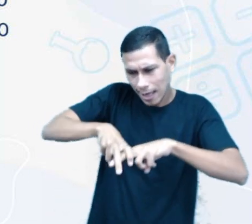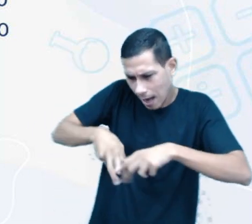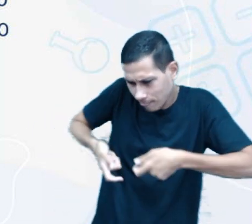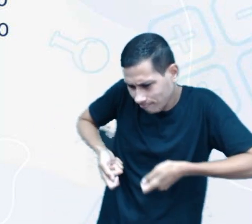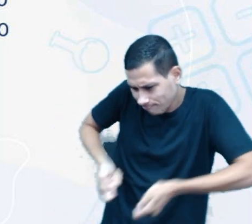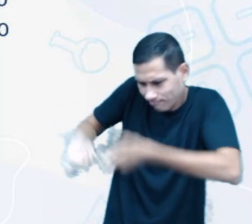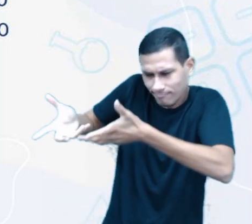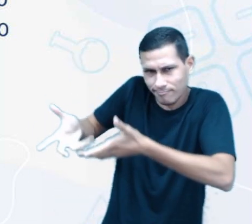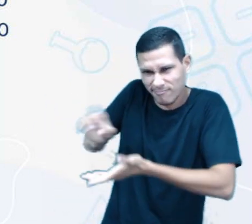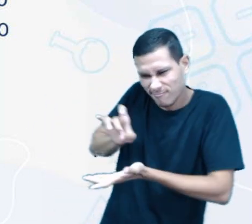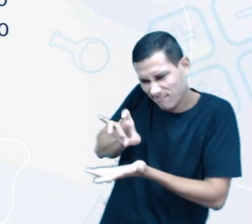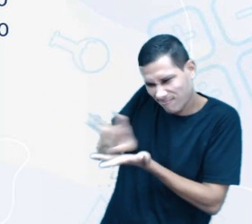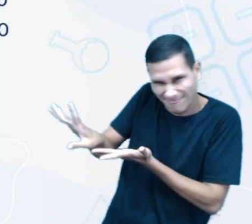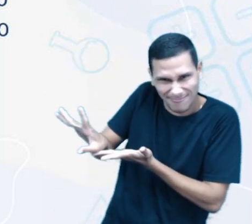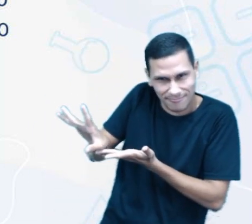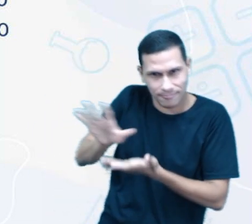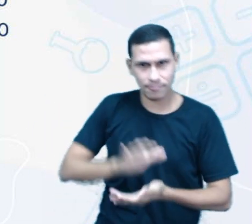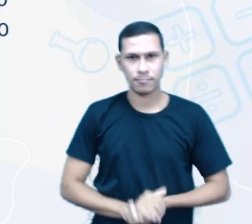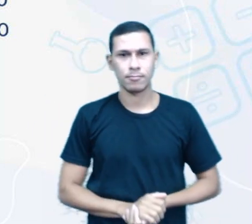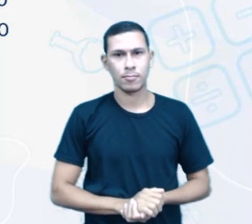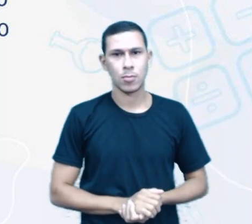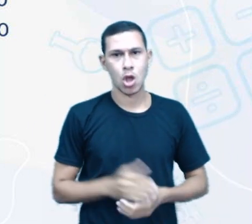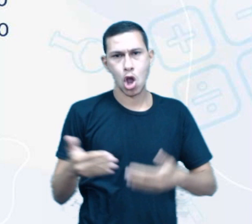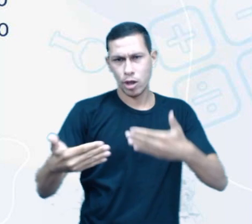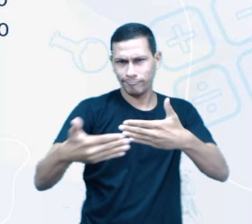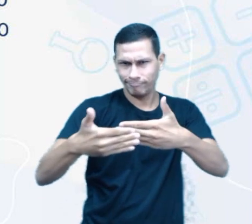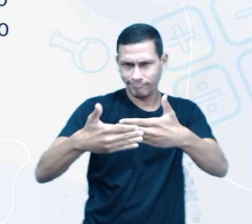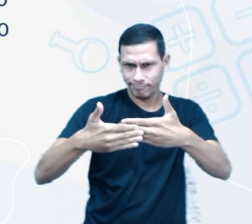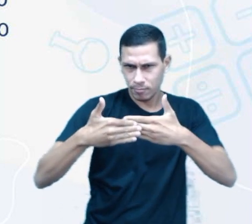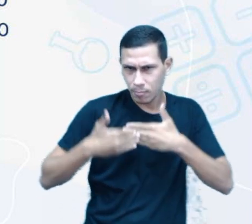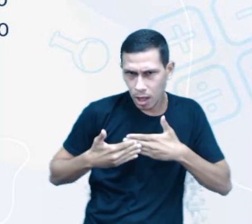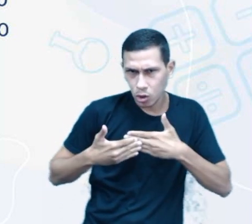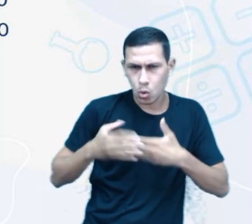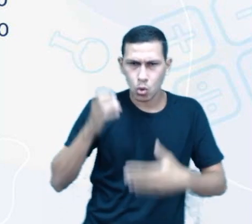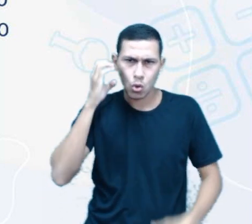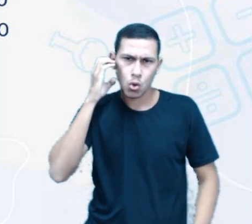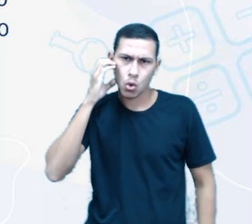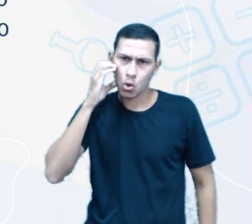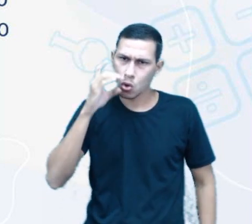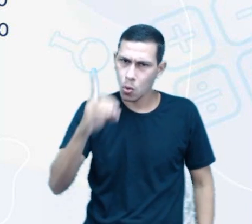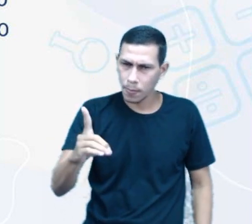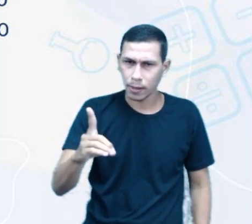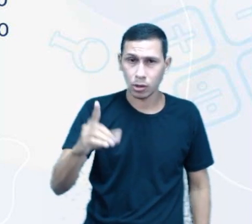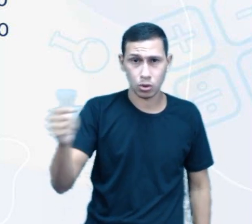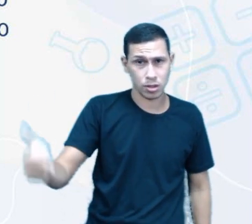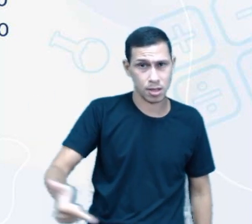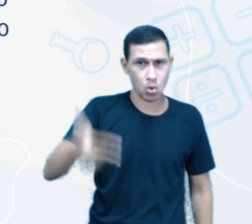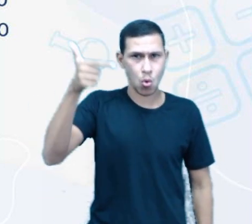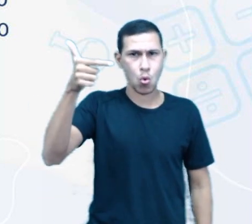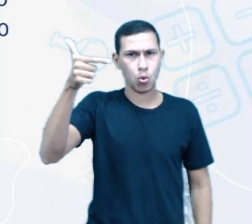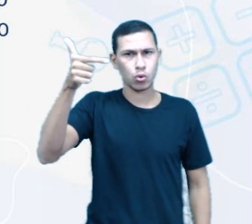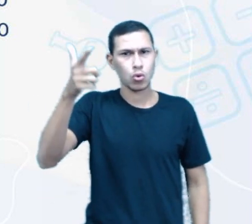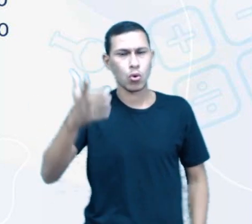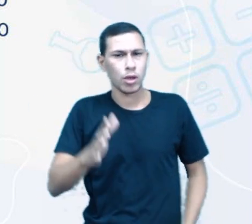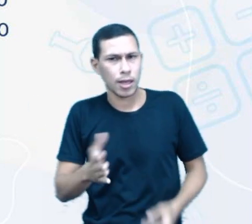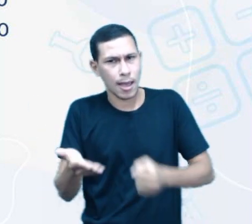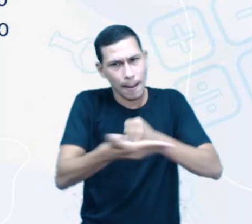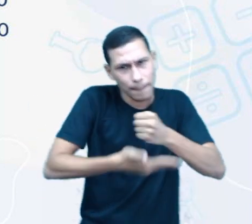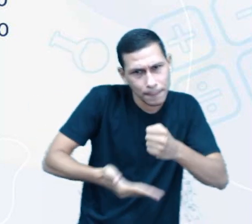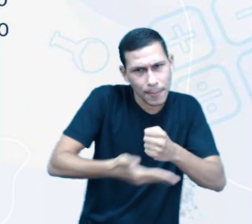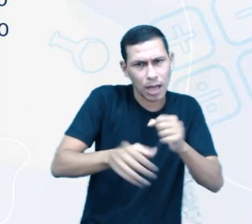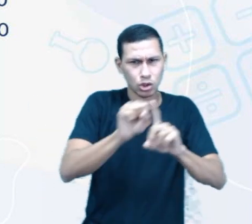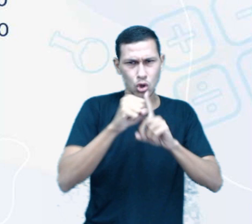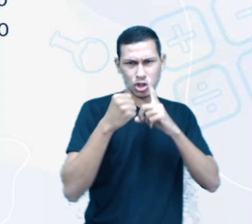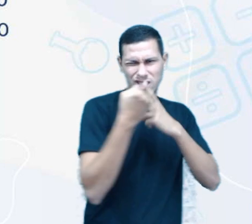presidencial. Então, ó, com o isolamento crescente do imperador Dom Pedro II e a perda de sua base social,